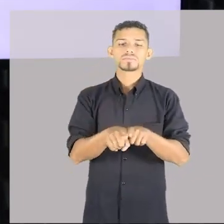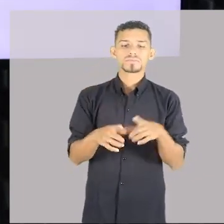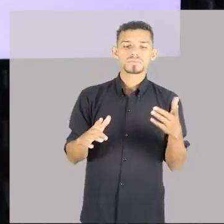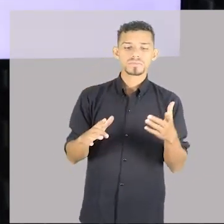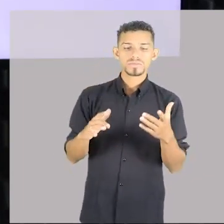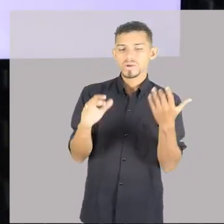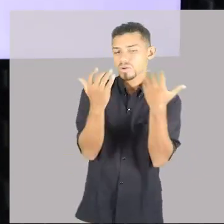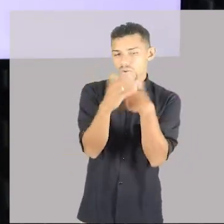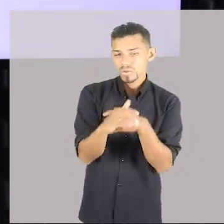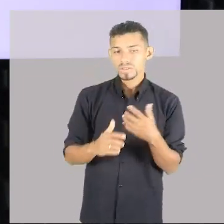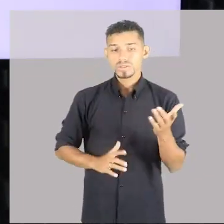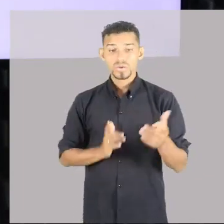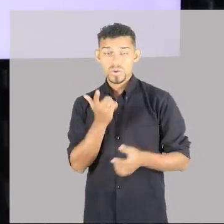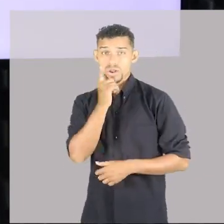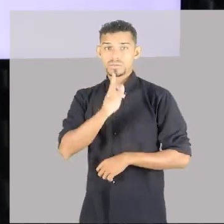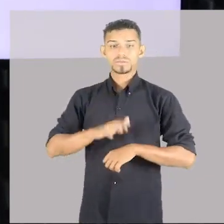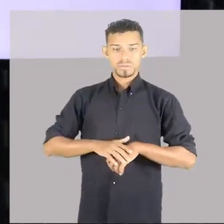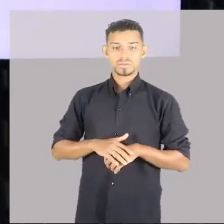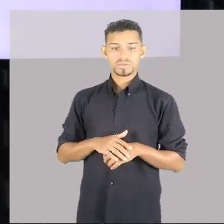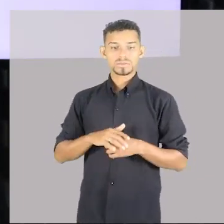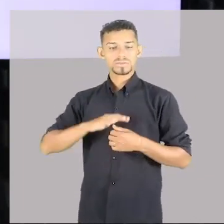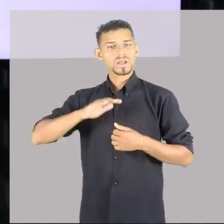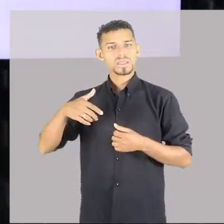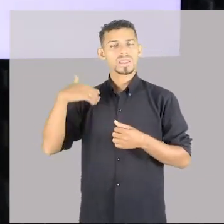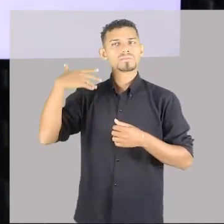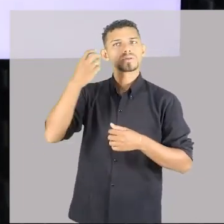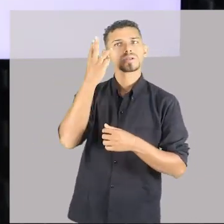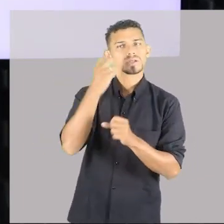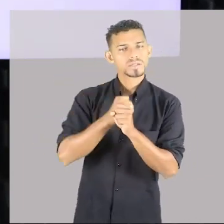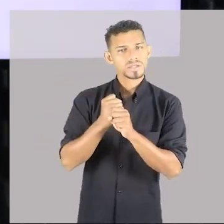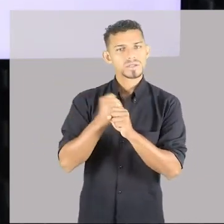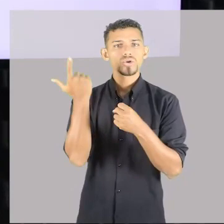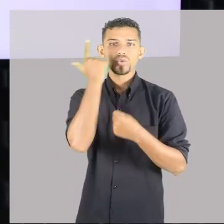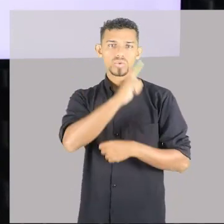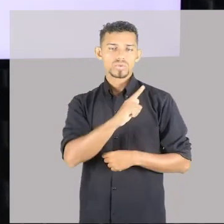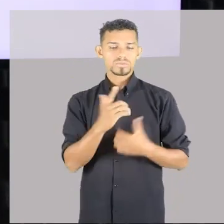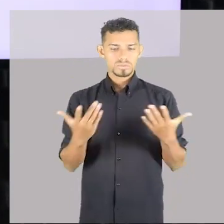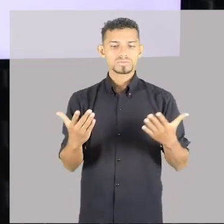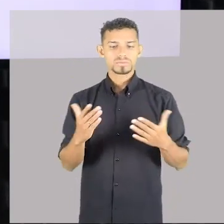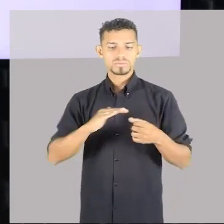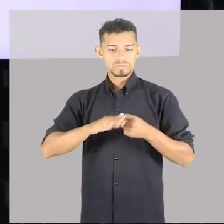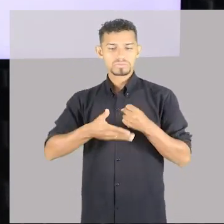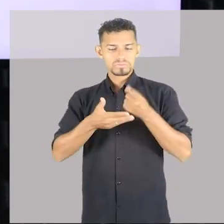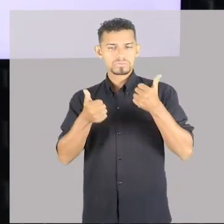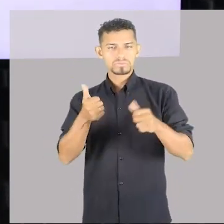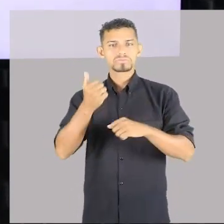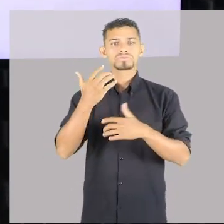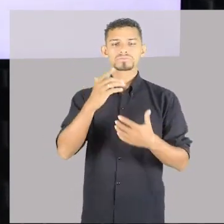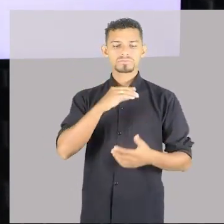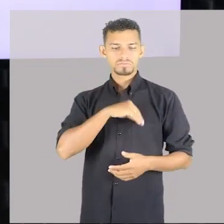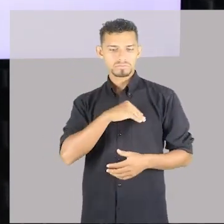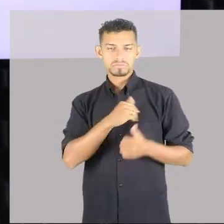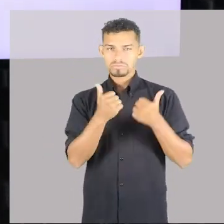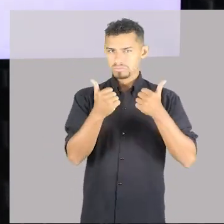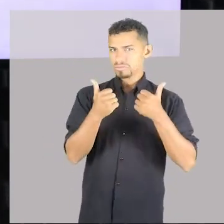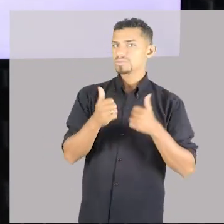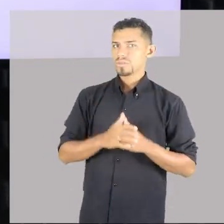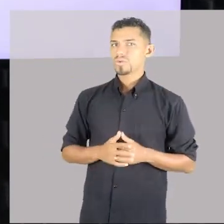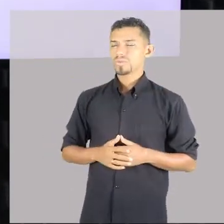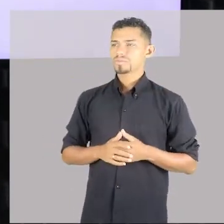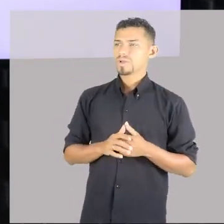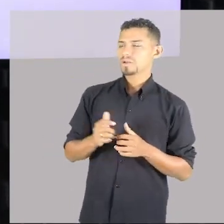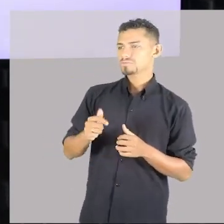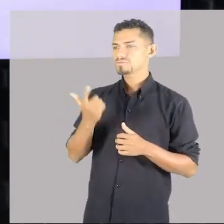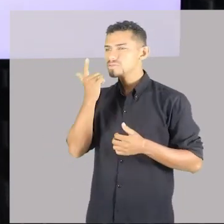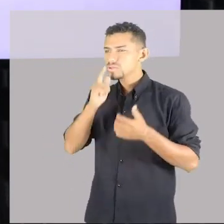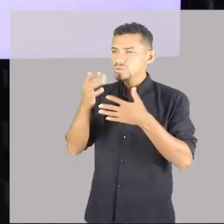unificado, assumiu a sua estabilidade após 3 anos, figurou, eventualmente, na função de julgador em